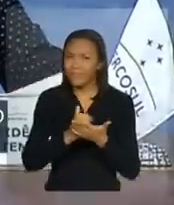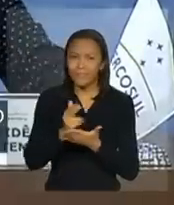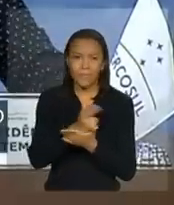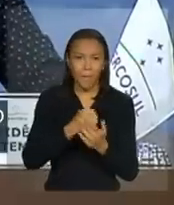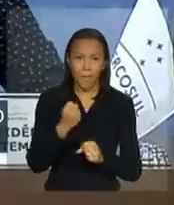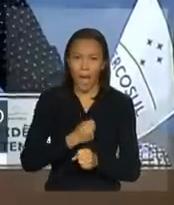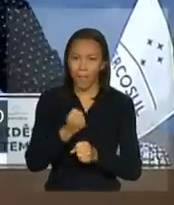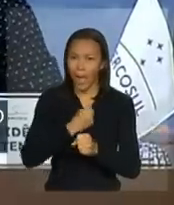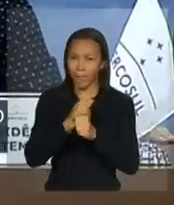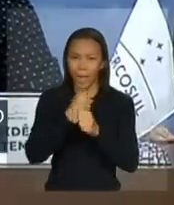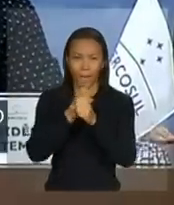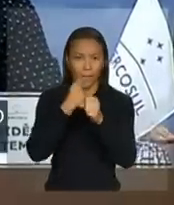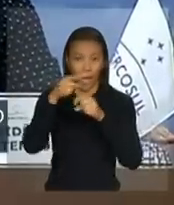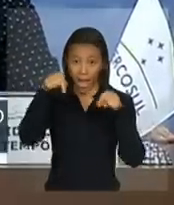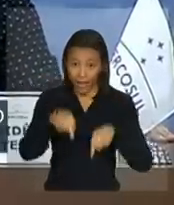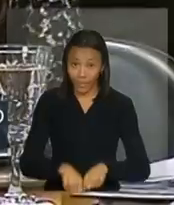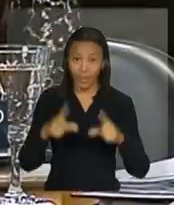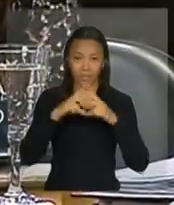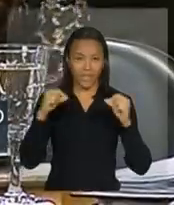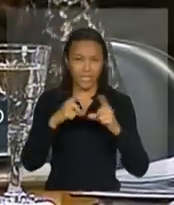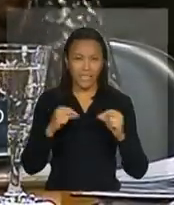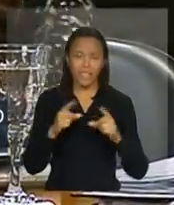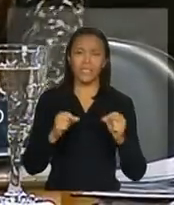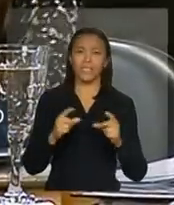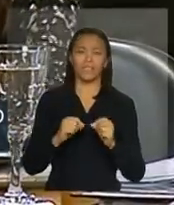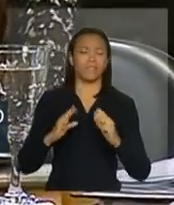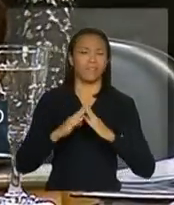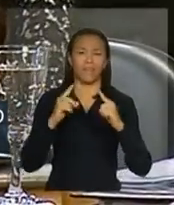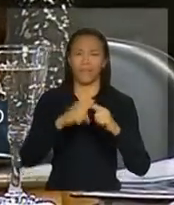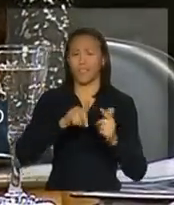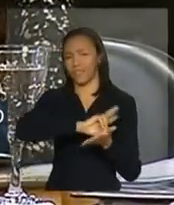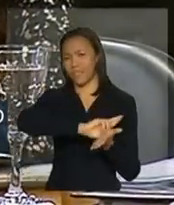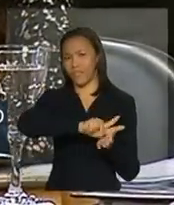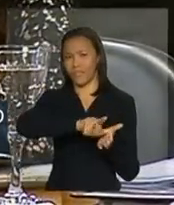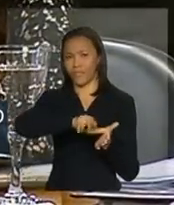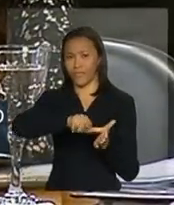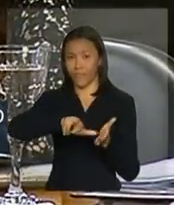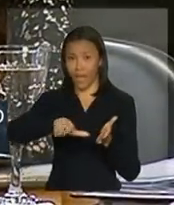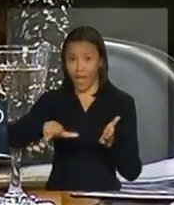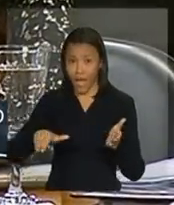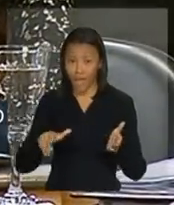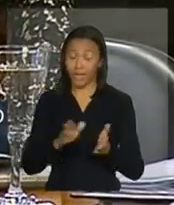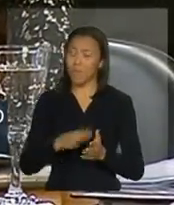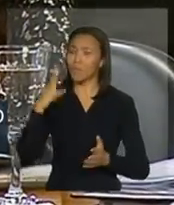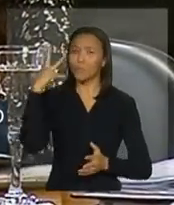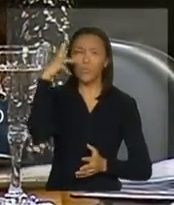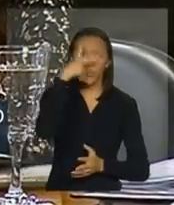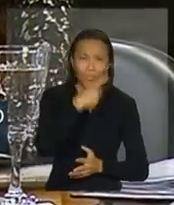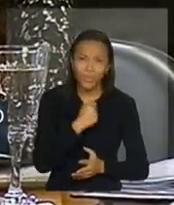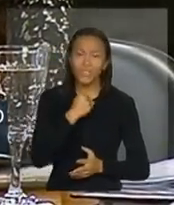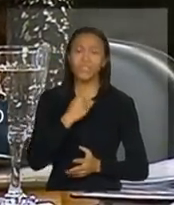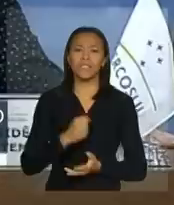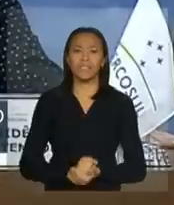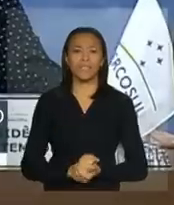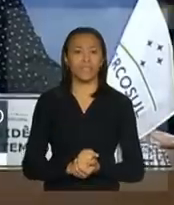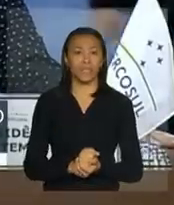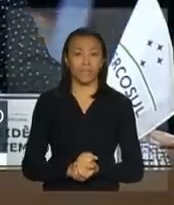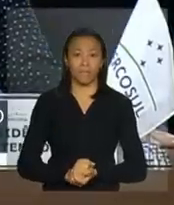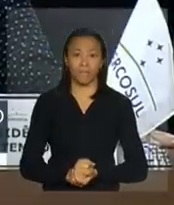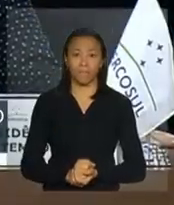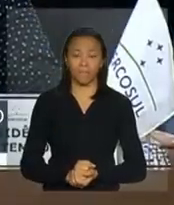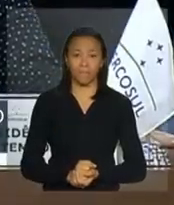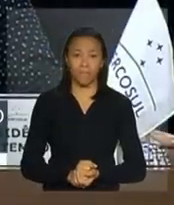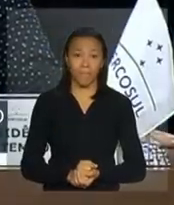desenhou palácios, escolas, museus, igrejas. Uma arquitetura bonita, inventiva e